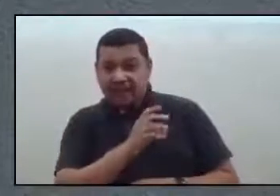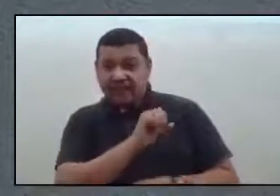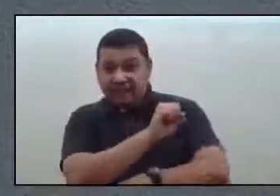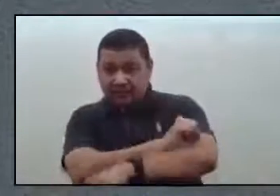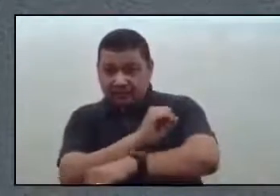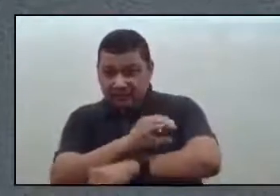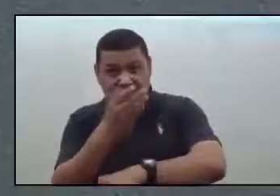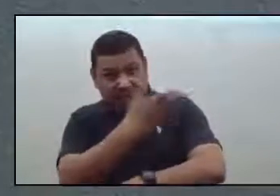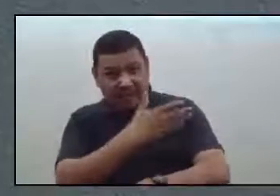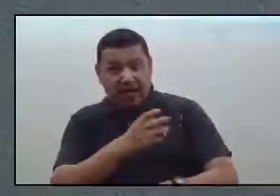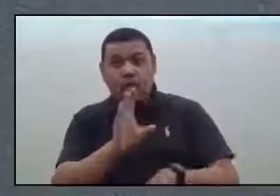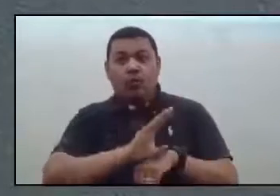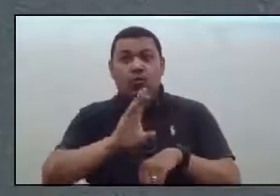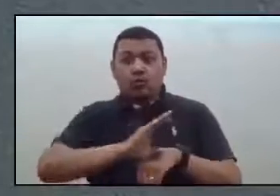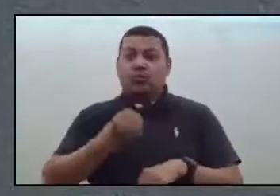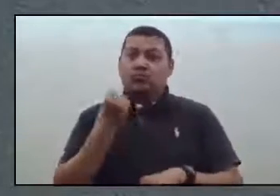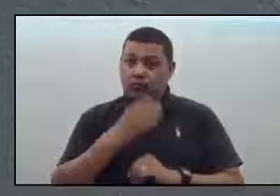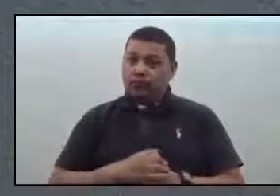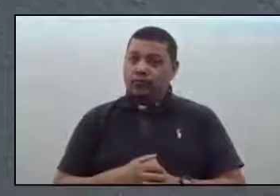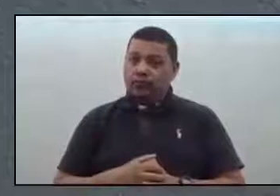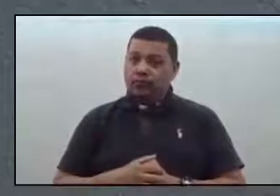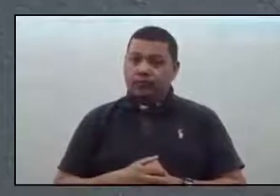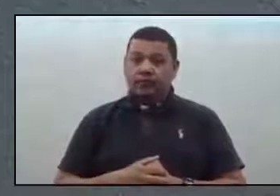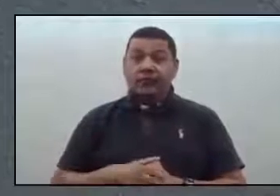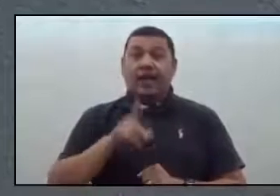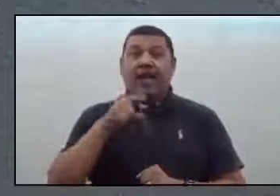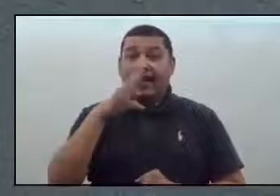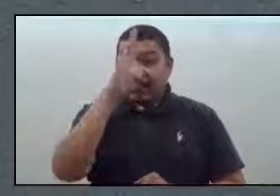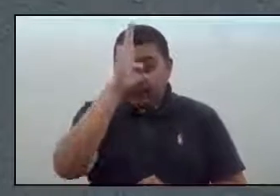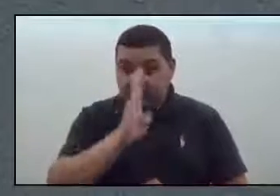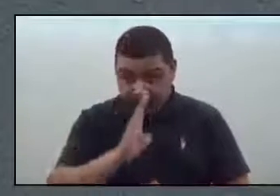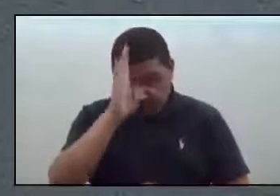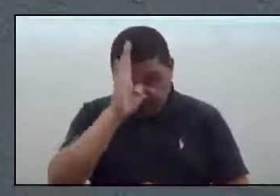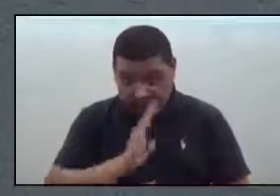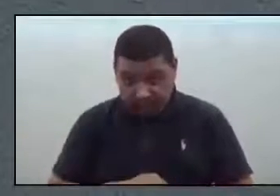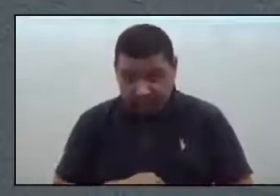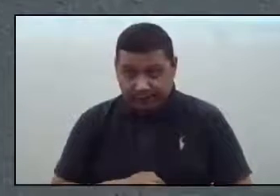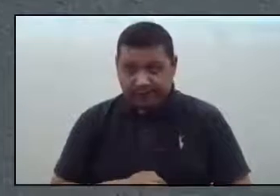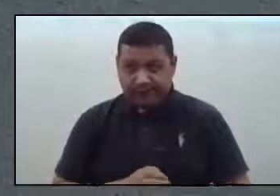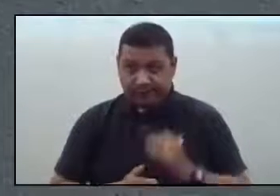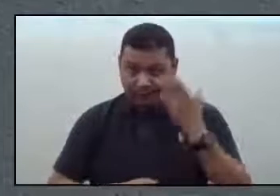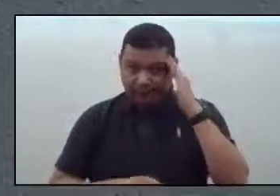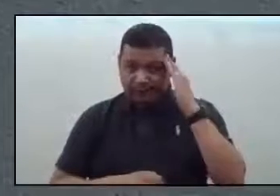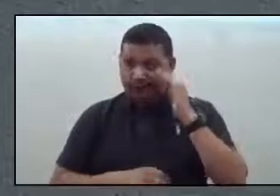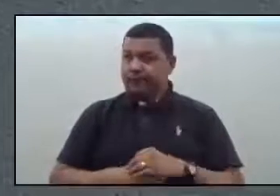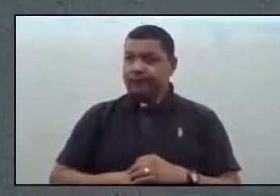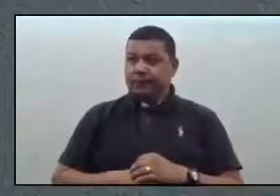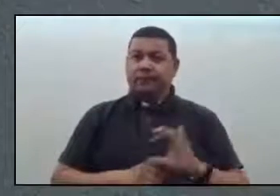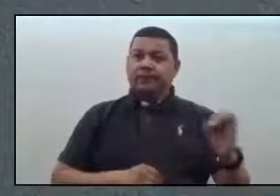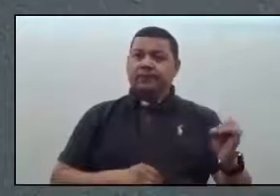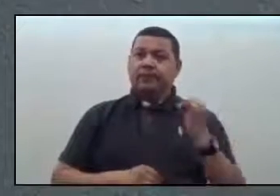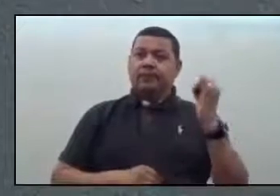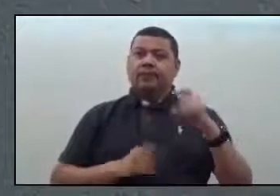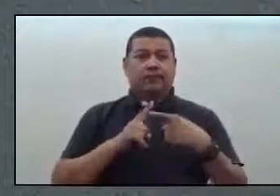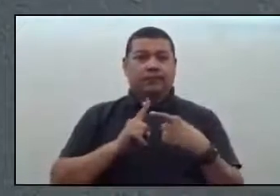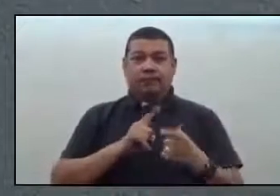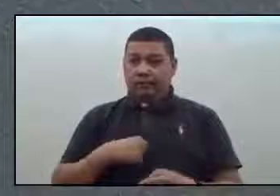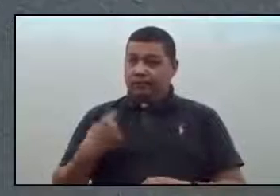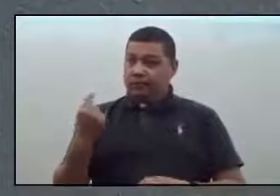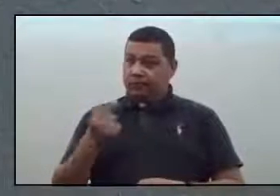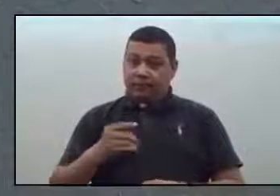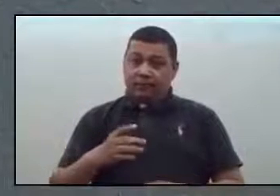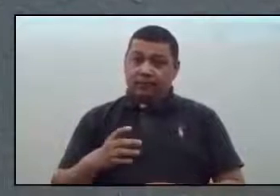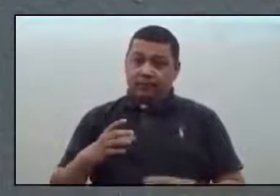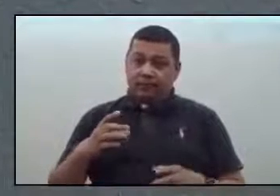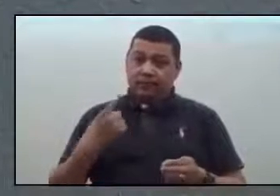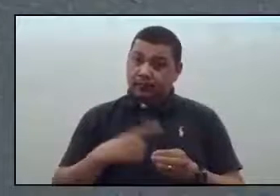procura fazer esse curso, oferecido de forma gratuita pelo SENAC. Importante, porque nossa cidade, ela